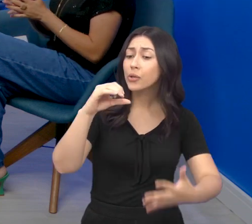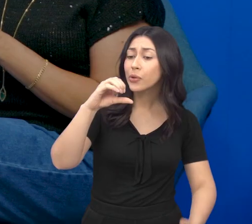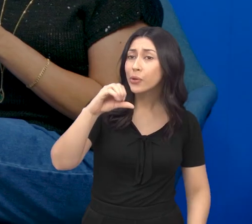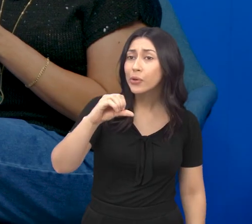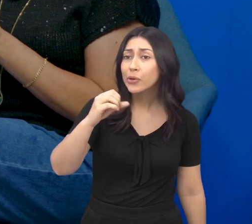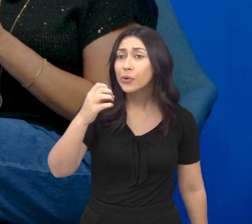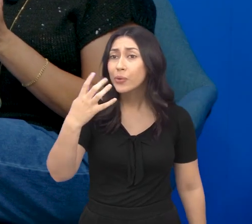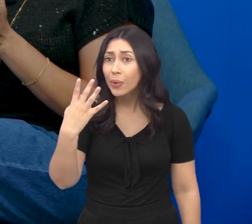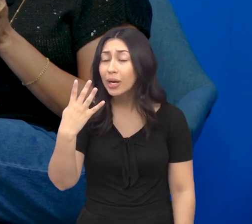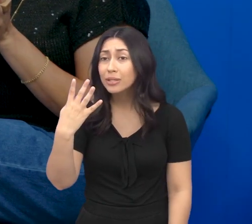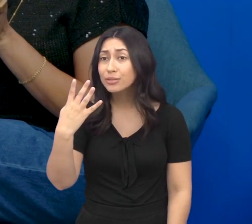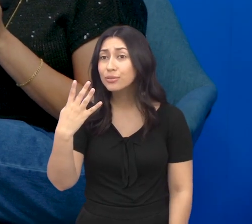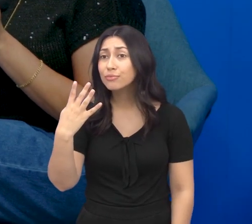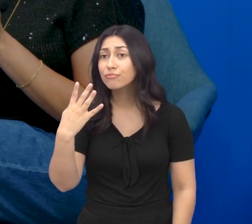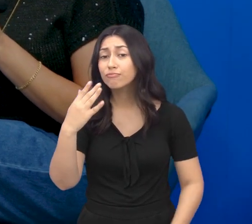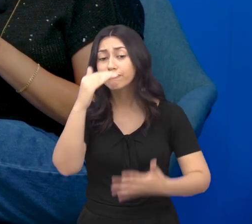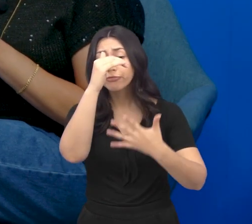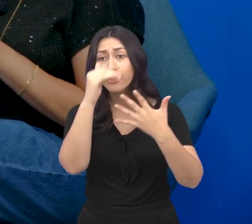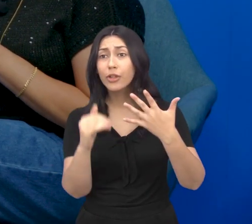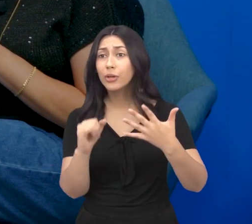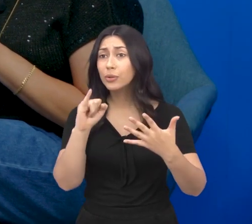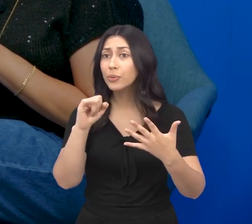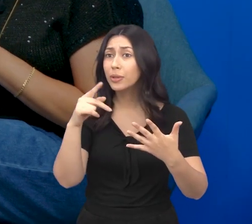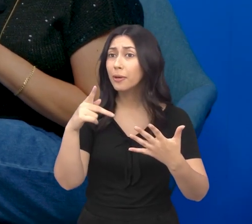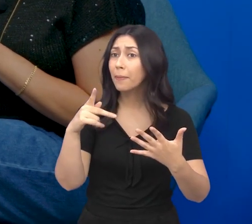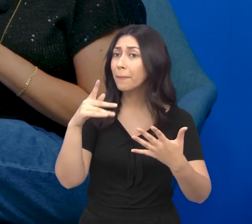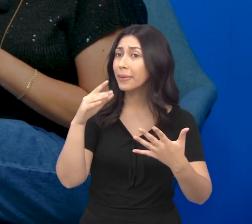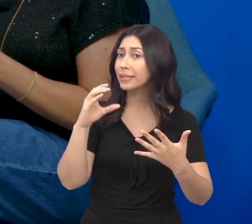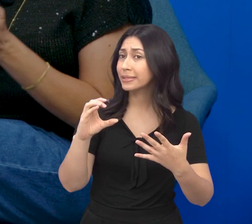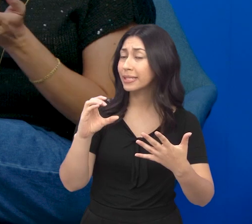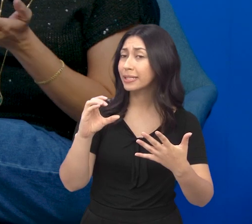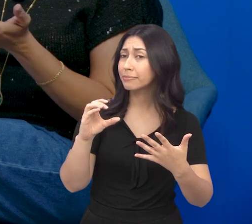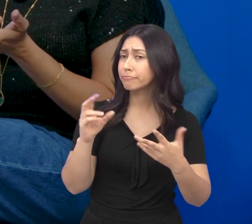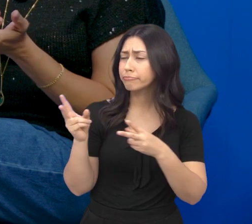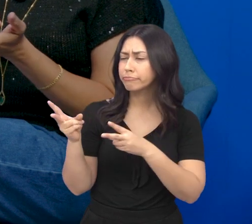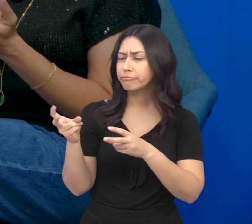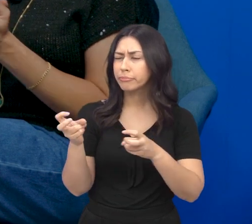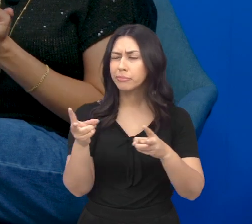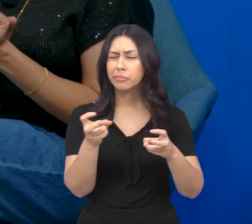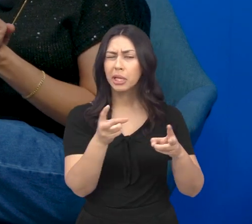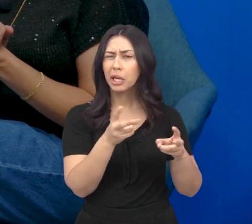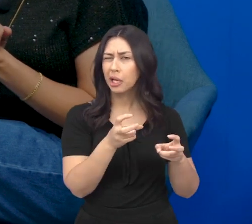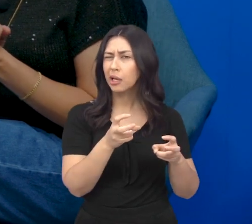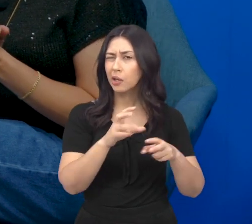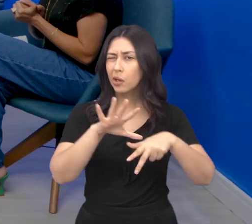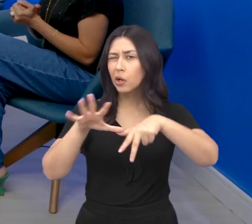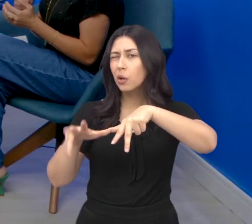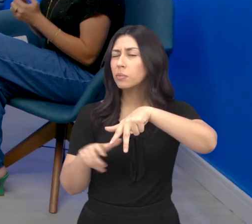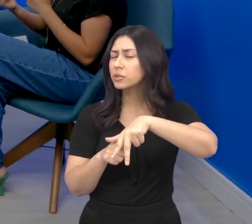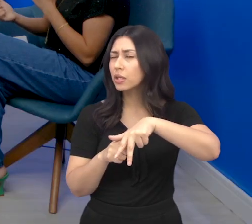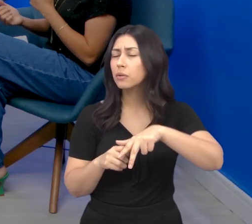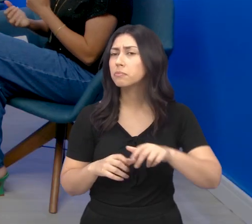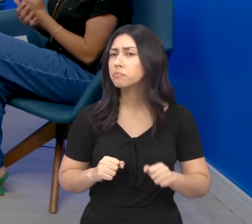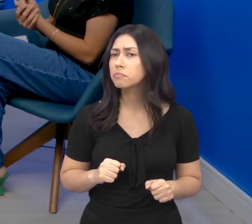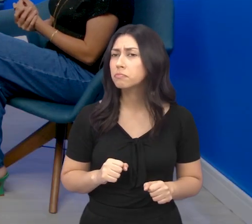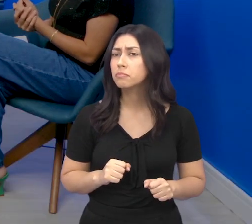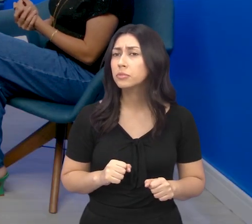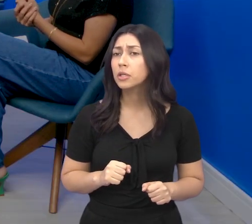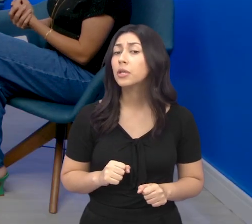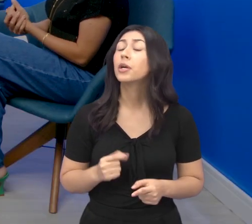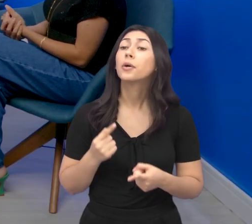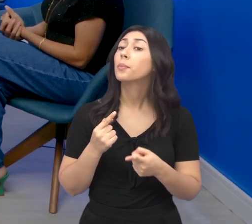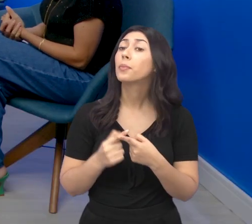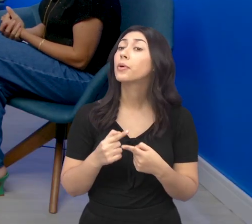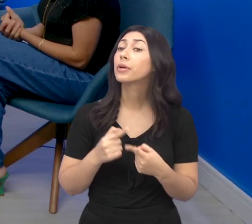94ª posição no ranking mundial do IPC, que é o Índice de Percepção da Corrupção. Qual a importância de